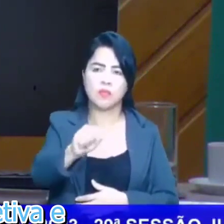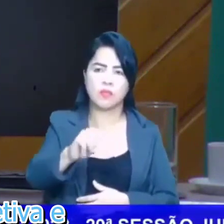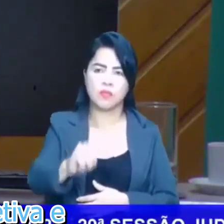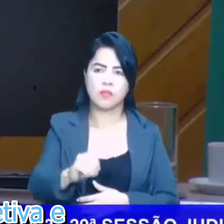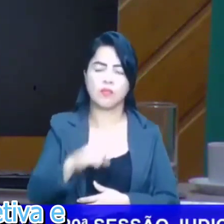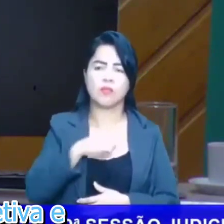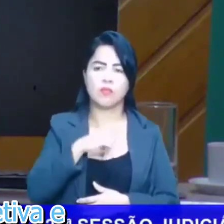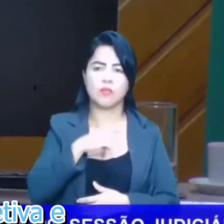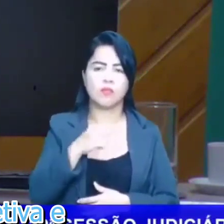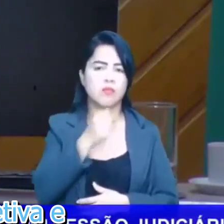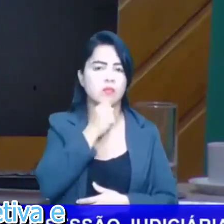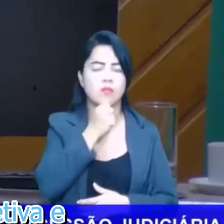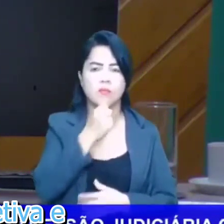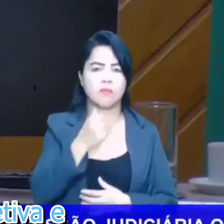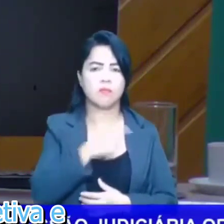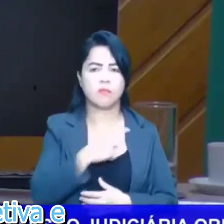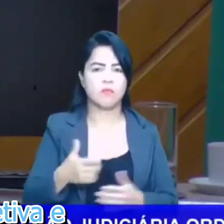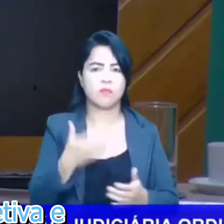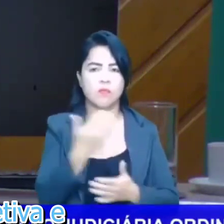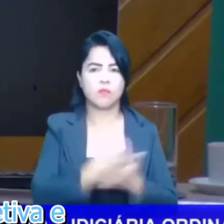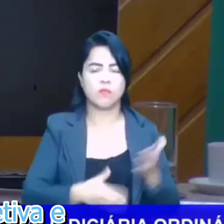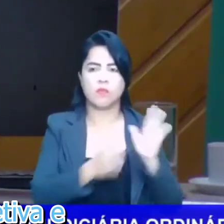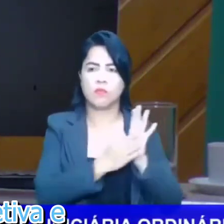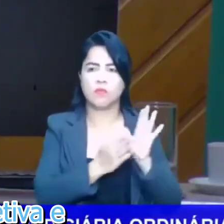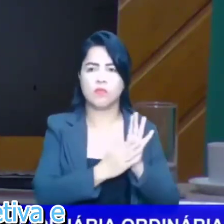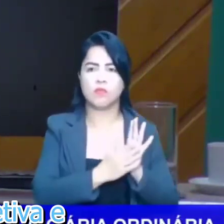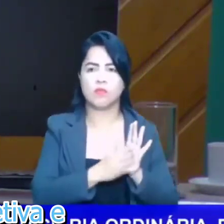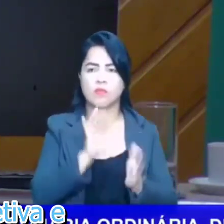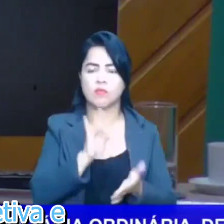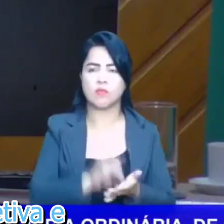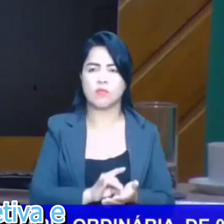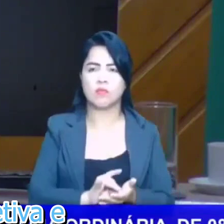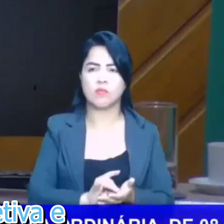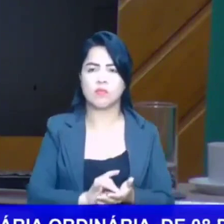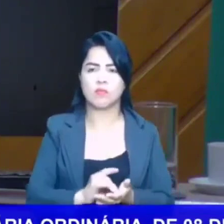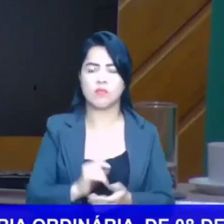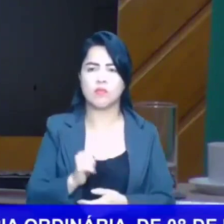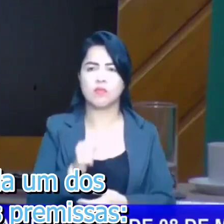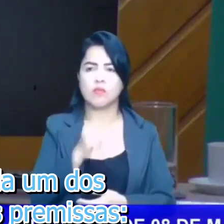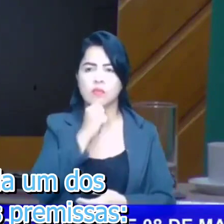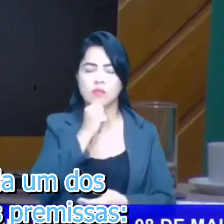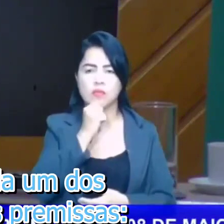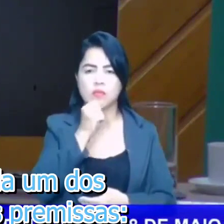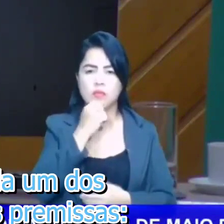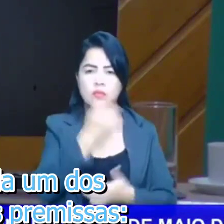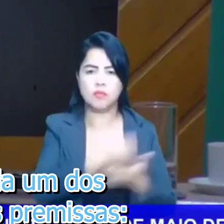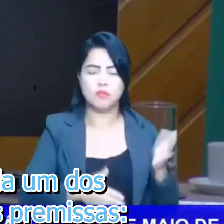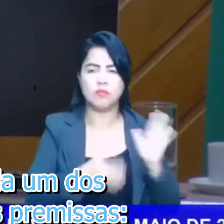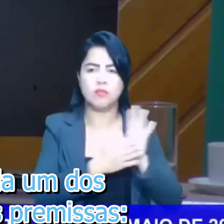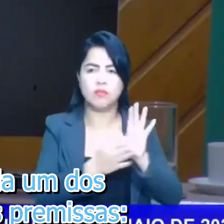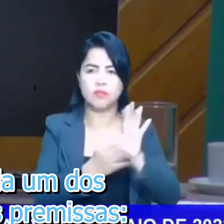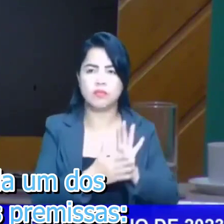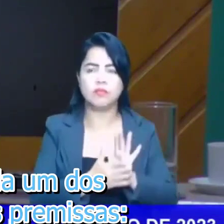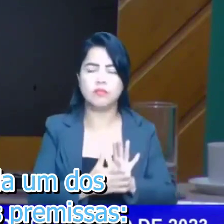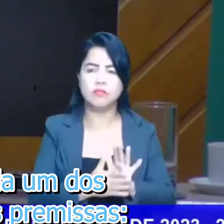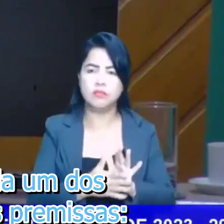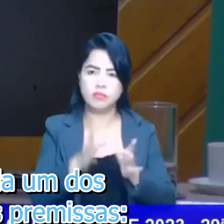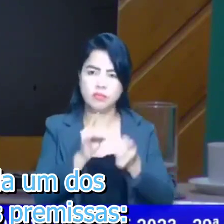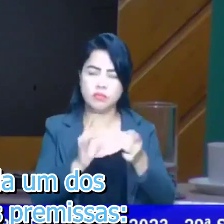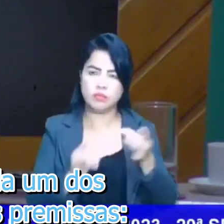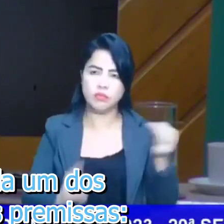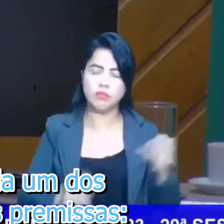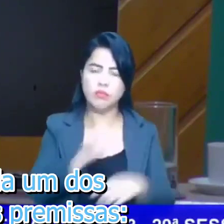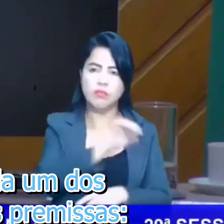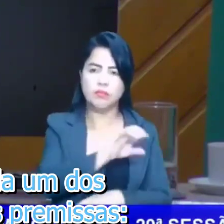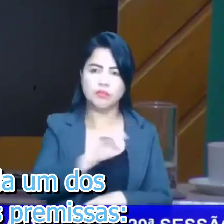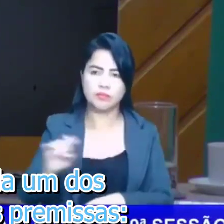não prestação, da não comprovação efetiva e da não apresentação de documentação detalhada para